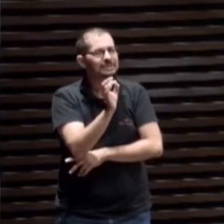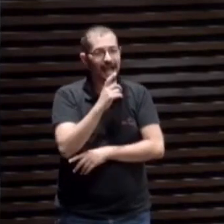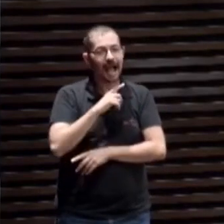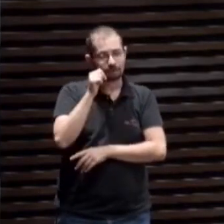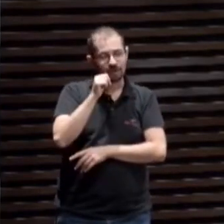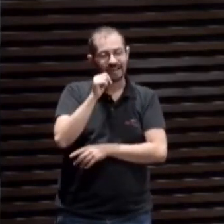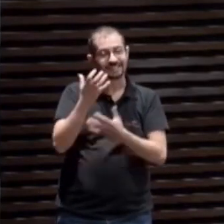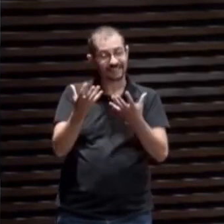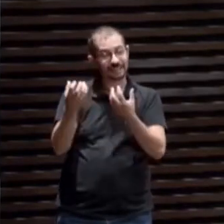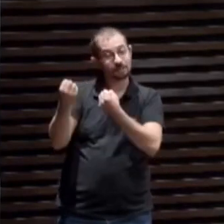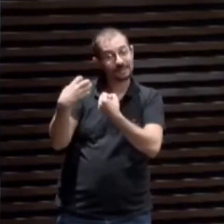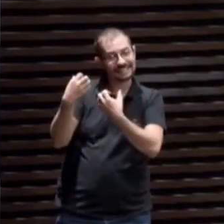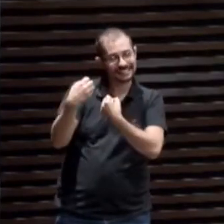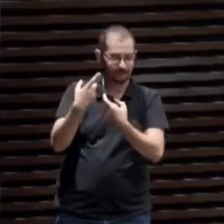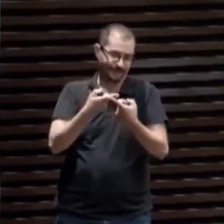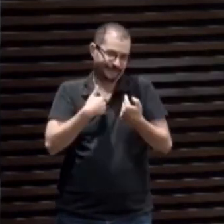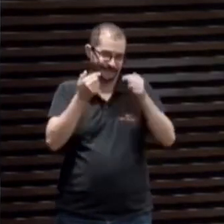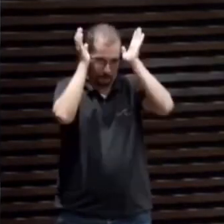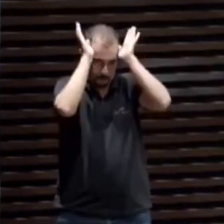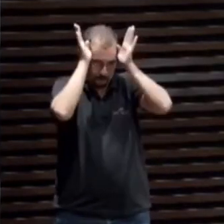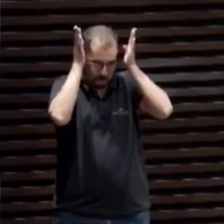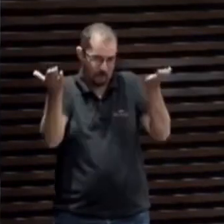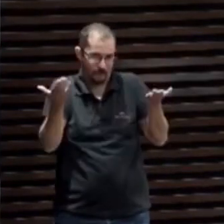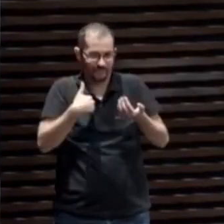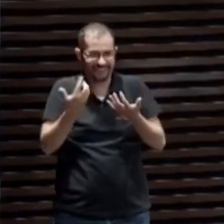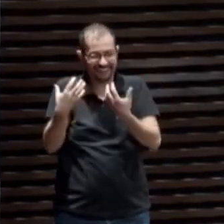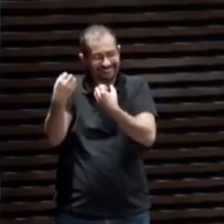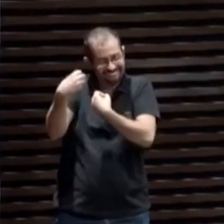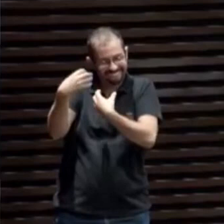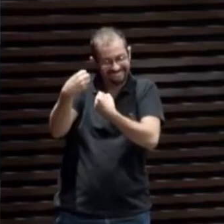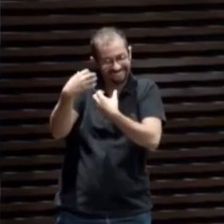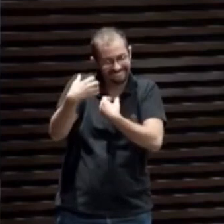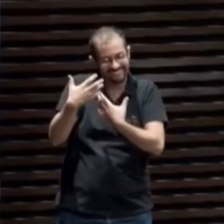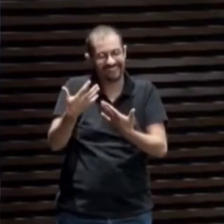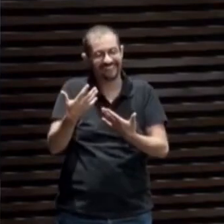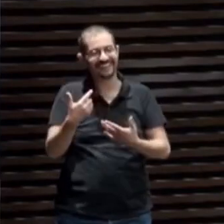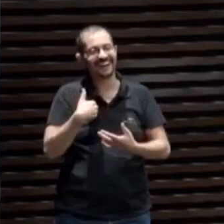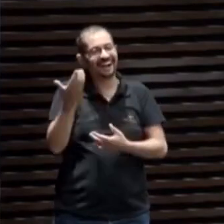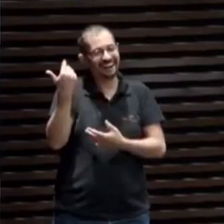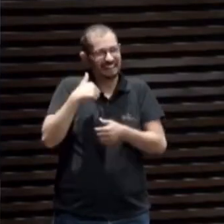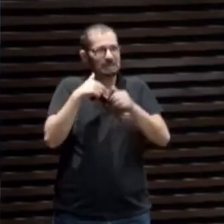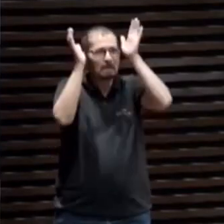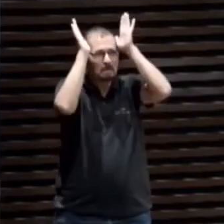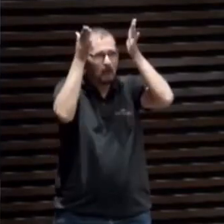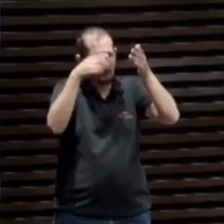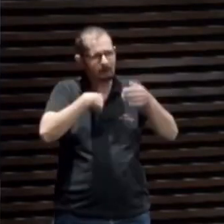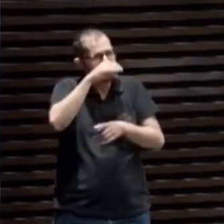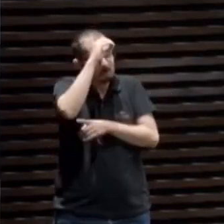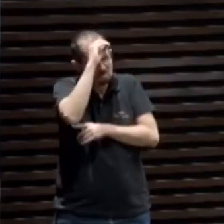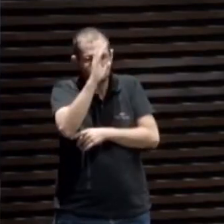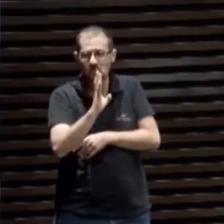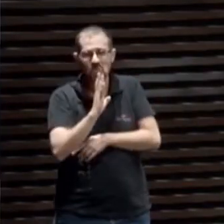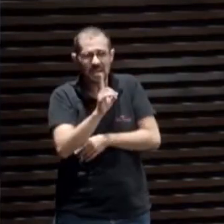um menino lá do interior. Desasnar significa deixar de ser asno, deixar de